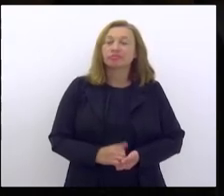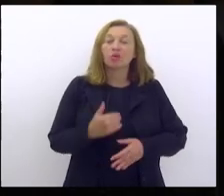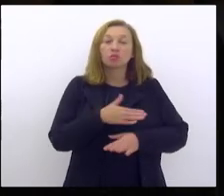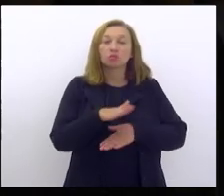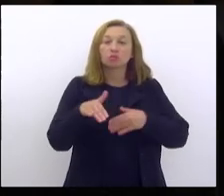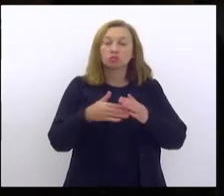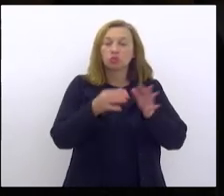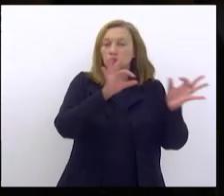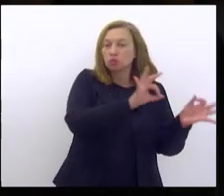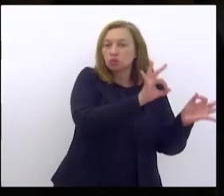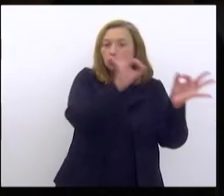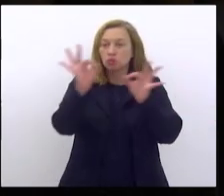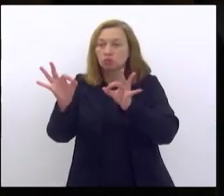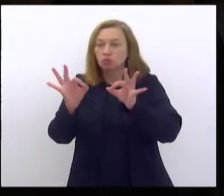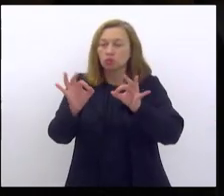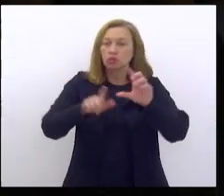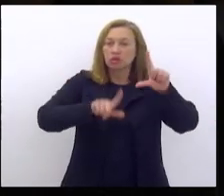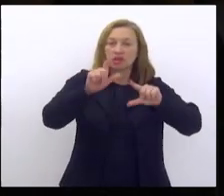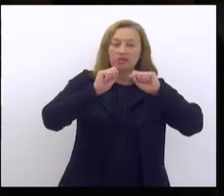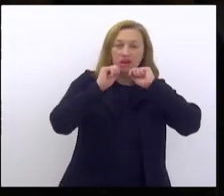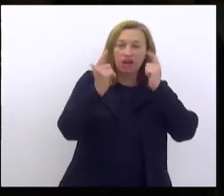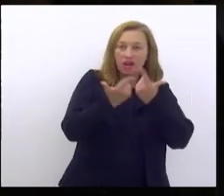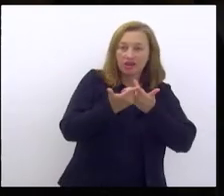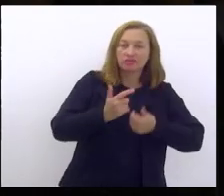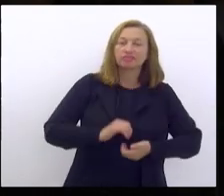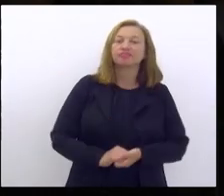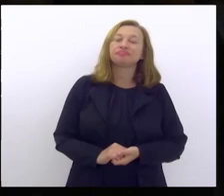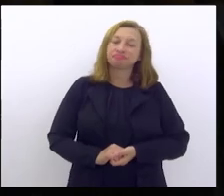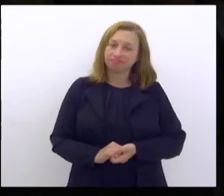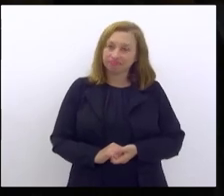senhores telespectadores da TV Alerge,